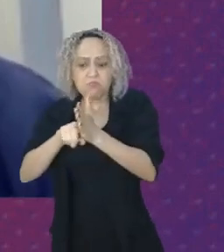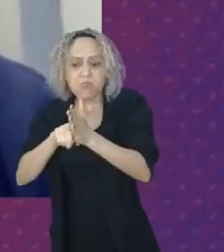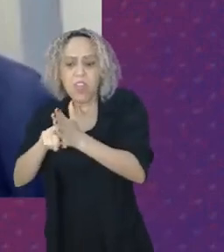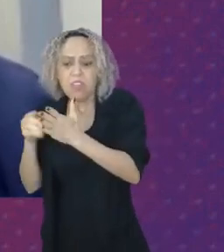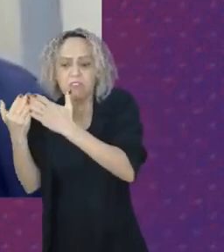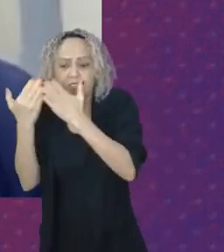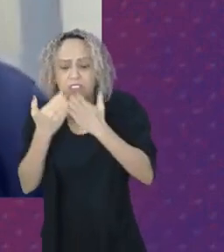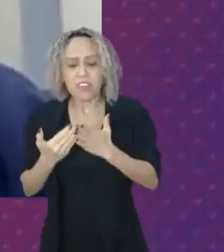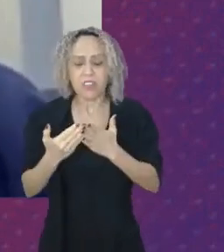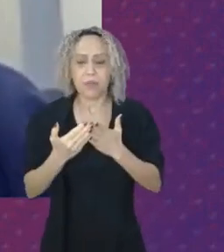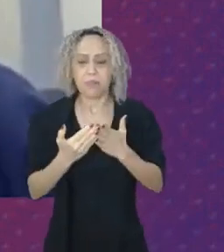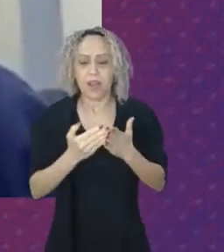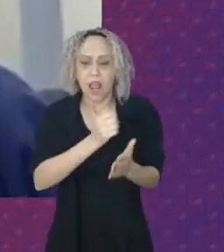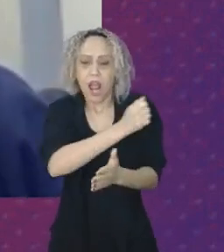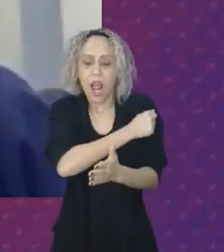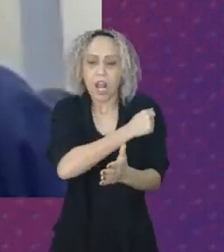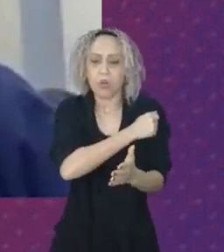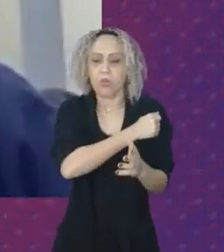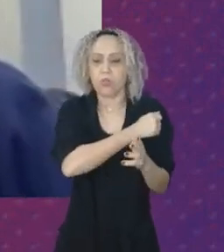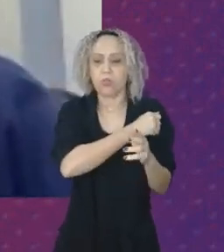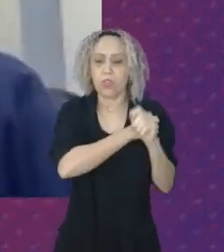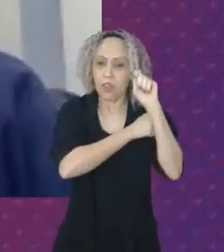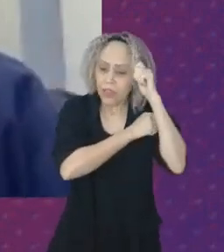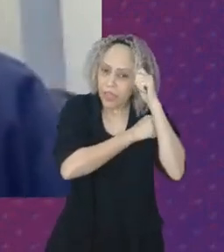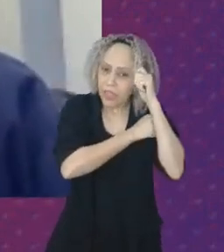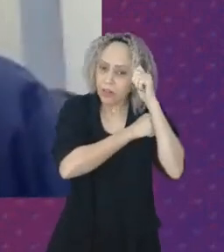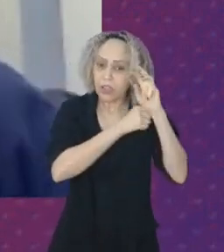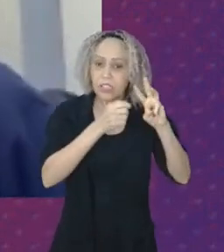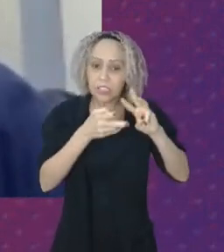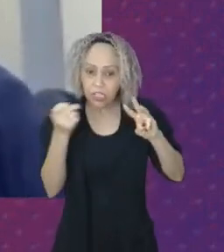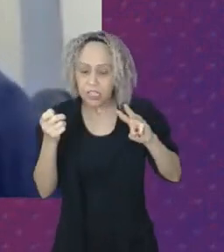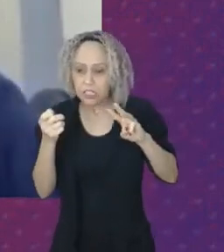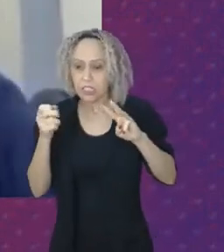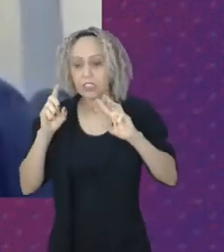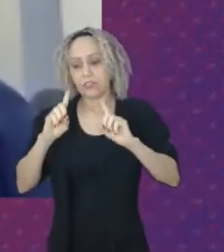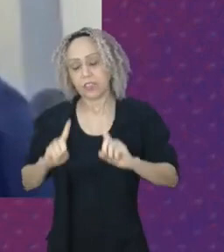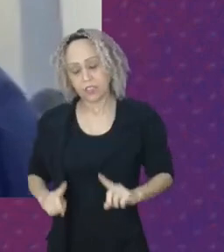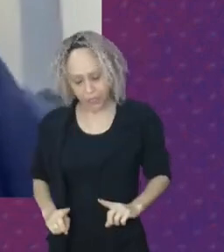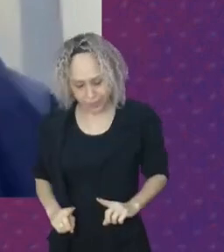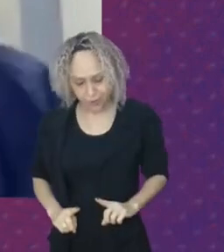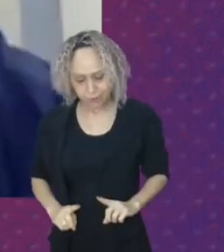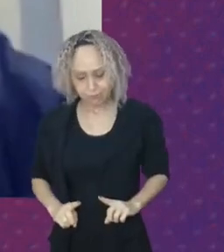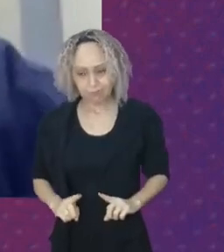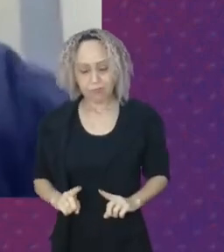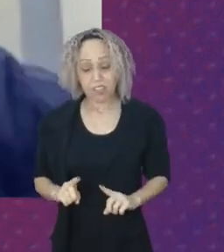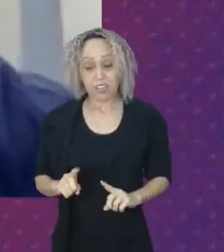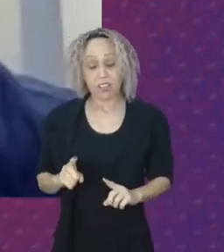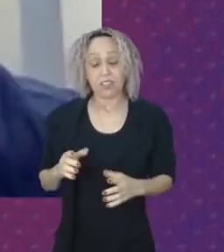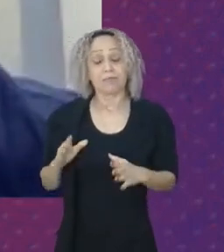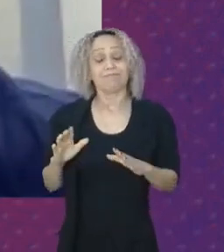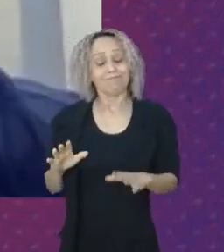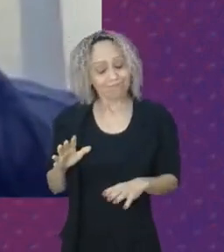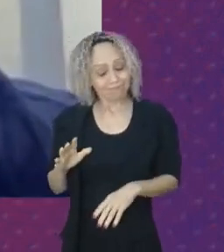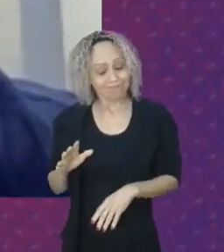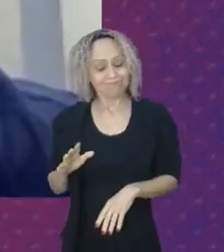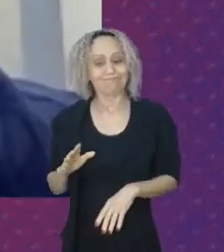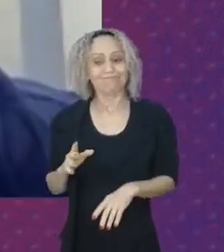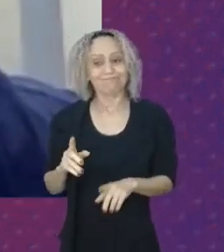com deficiência, para acesso à pós-graduação, inclusive incluindo mobilidade